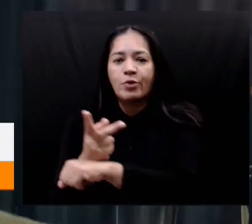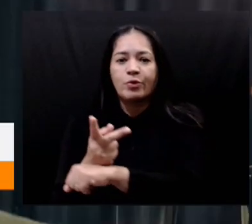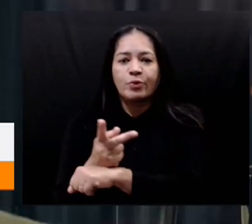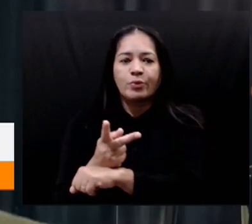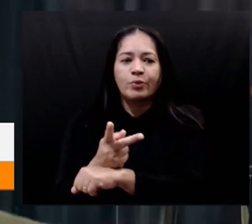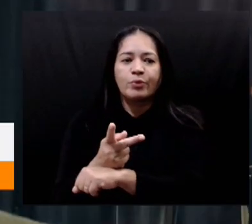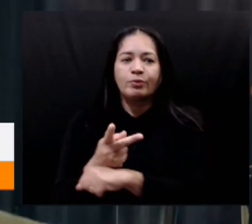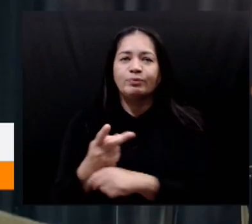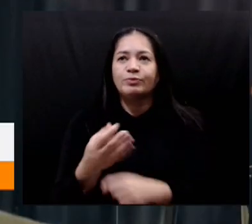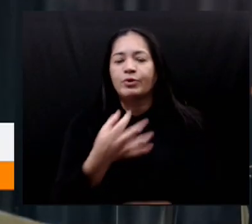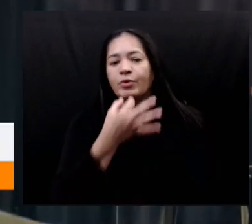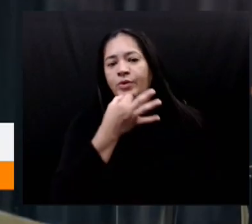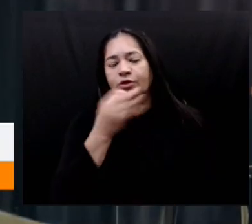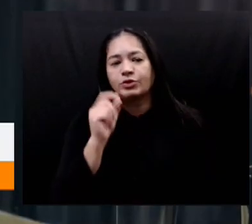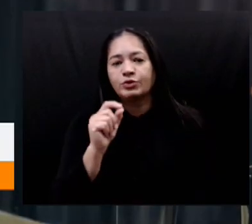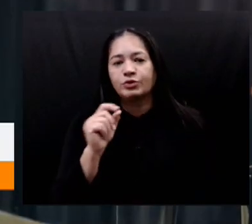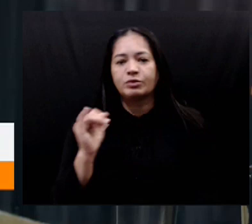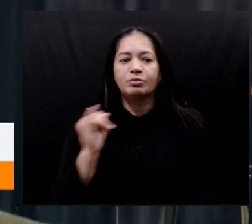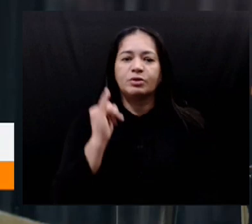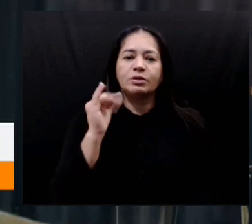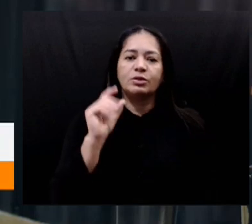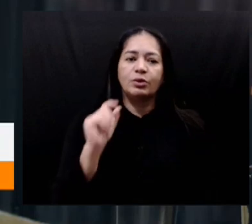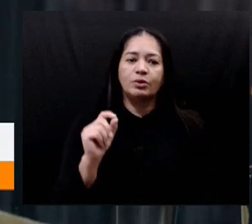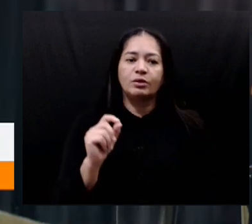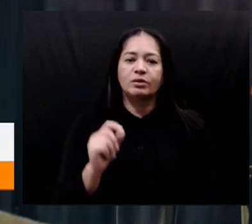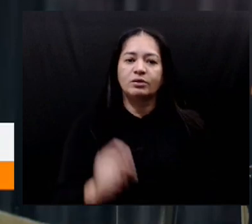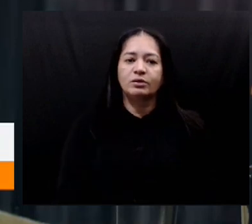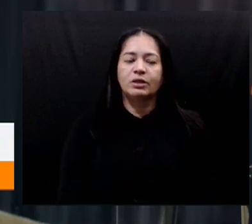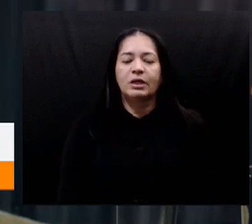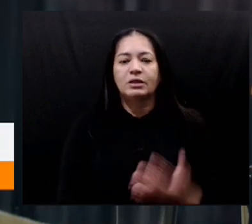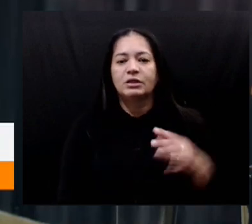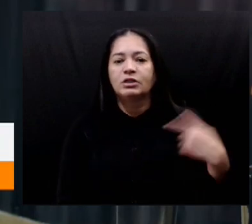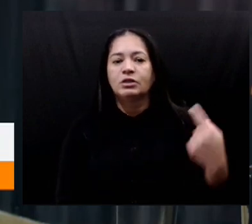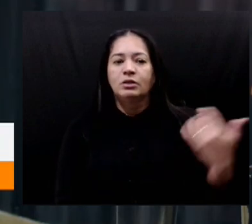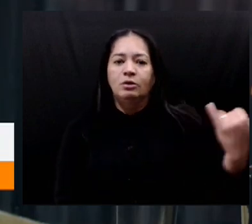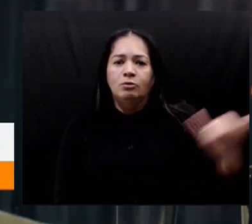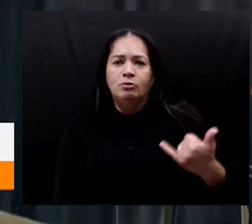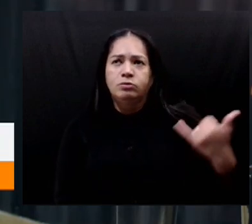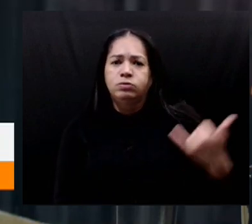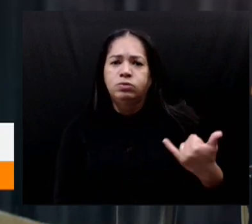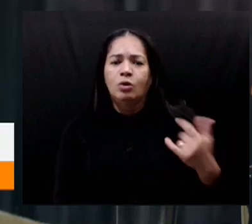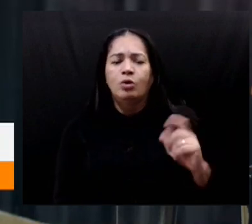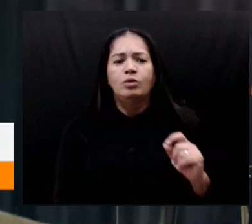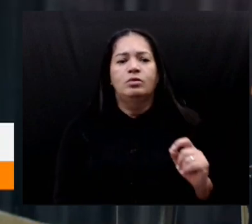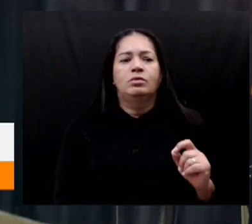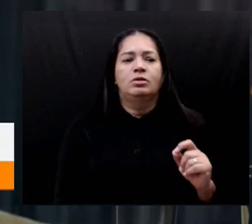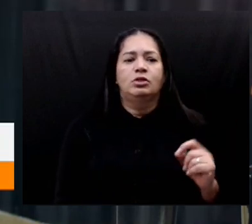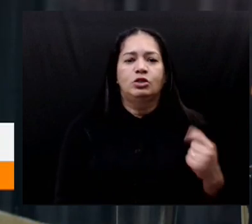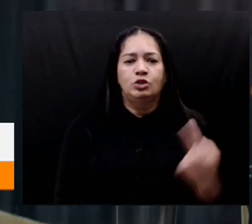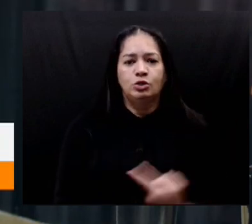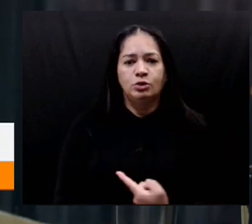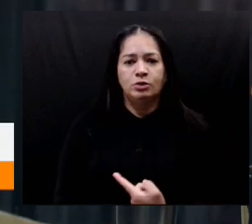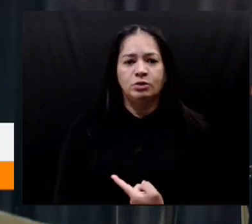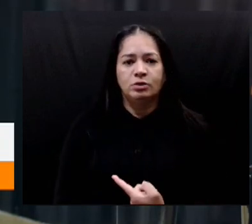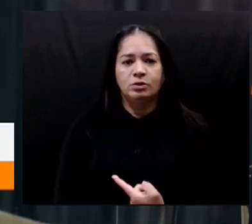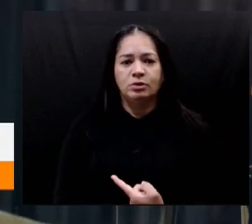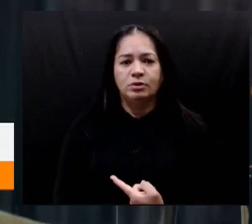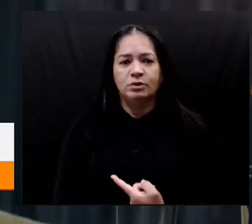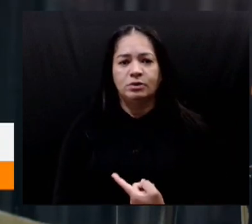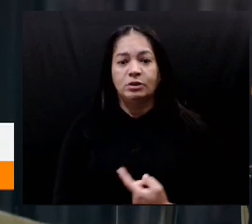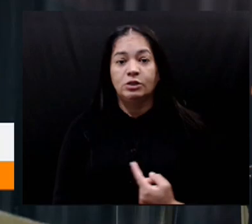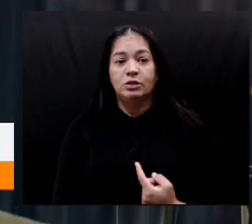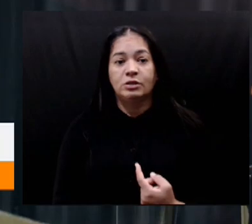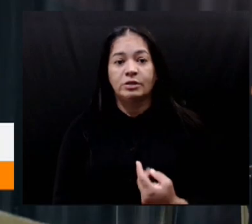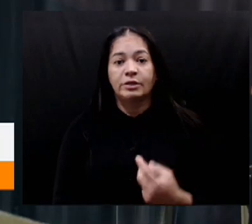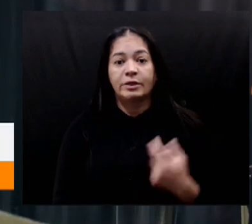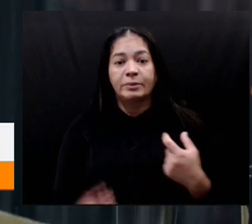mais importante, né, e às vezes a gente escuta isso na clínica, somos sempre nós que temos que dar o